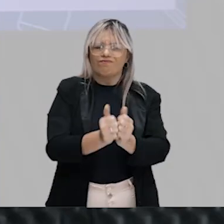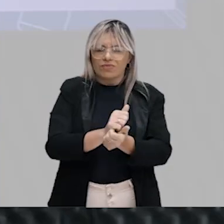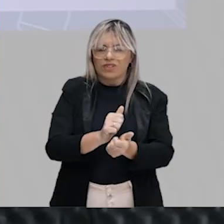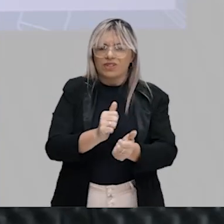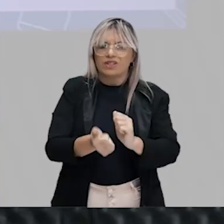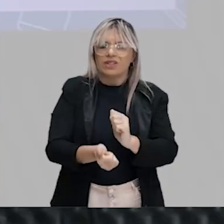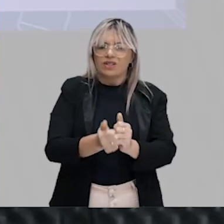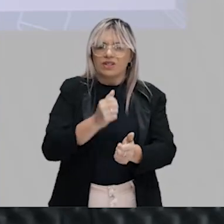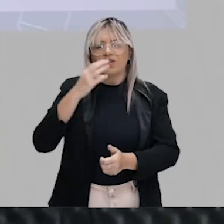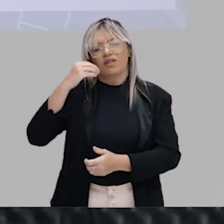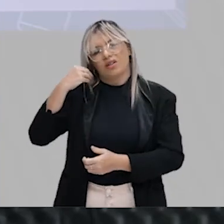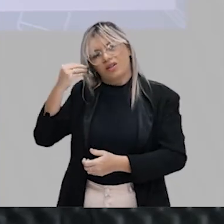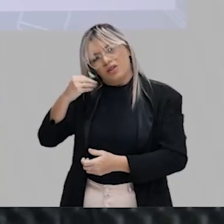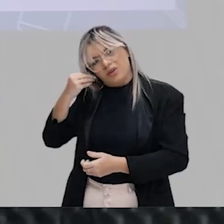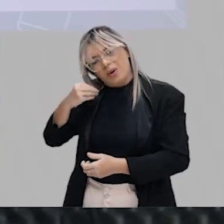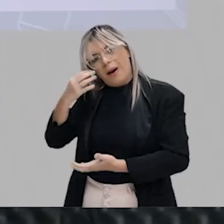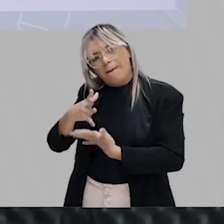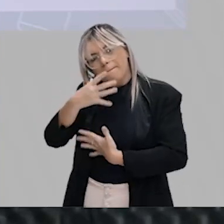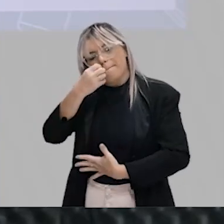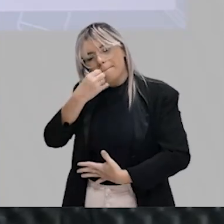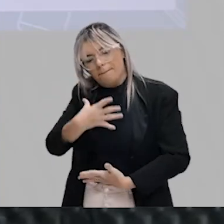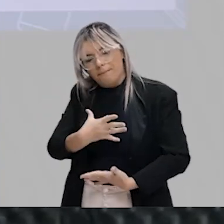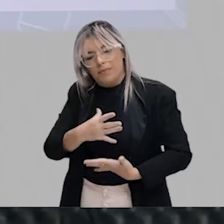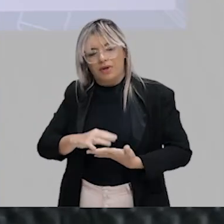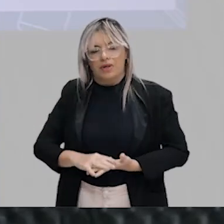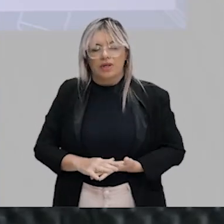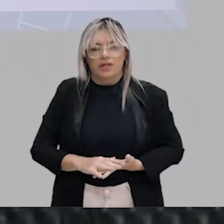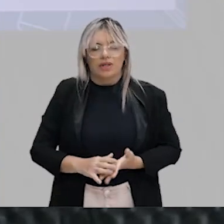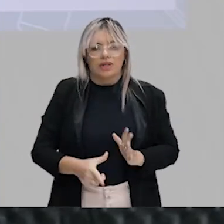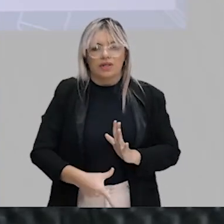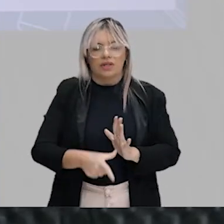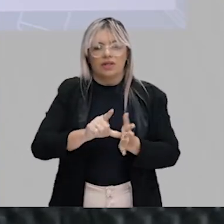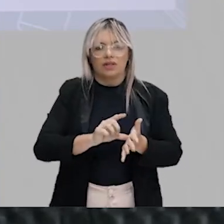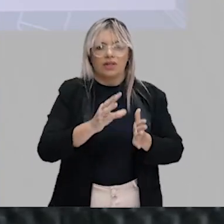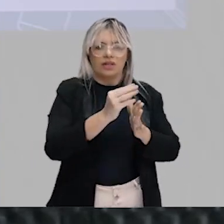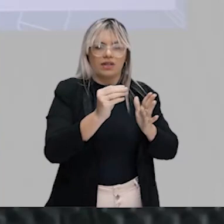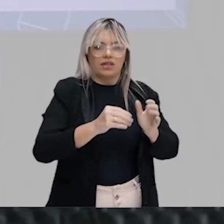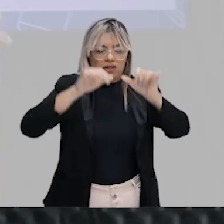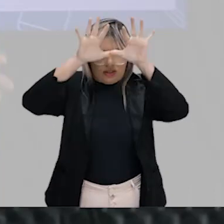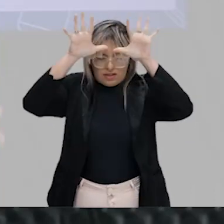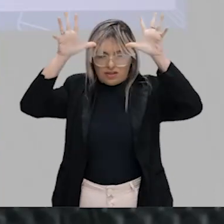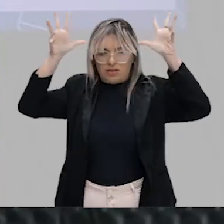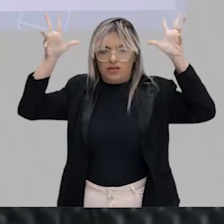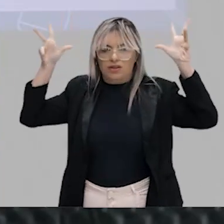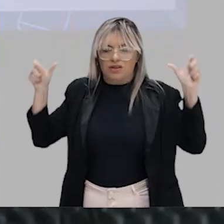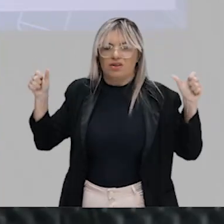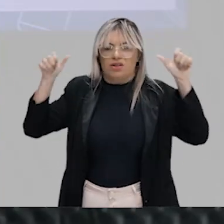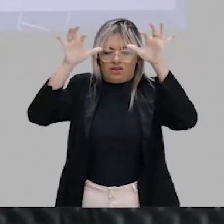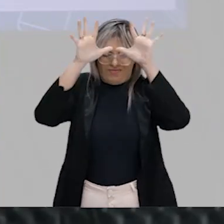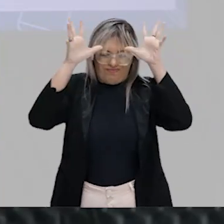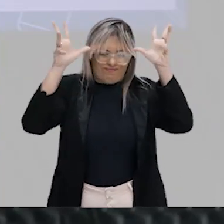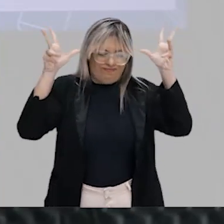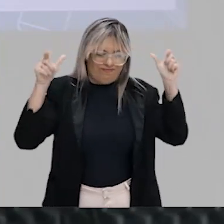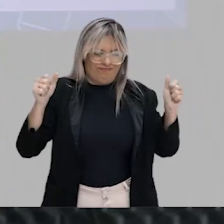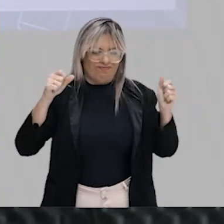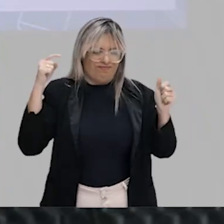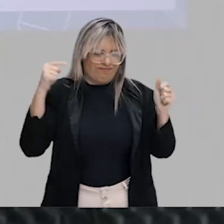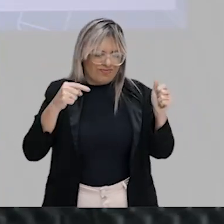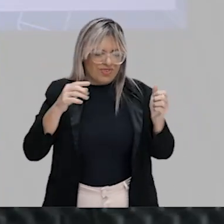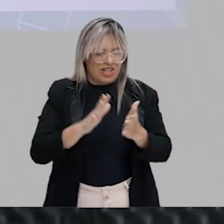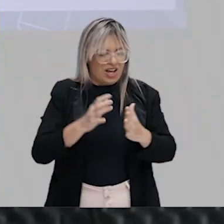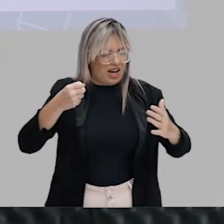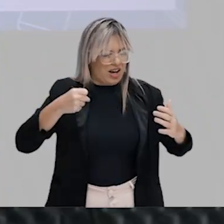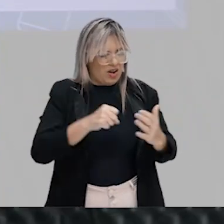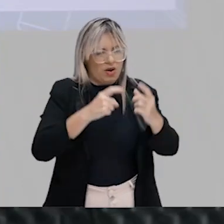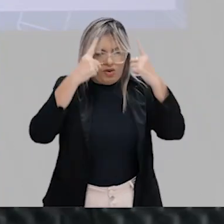testem, experimentem algo que seja bom. Já trouxe outras aulas, já desmistifiquei aquela questão de que a luta é algo